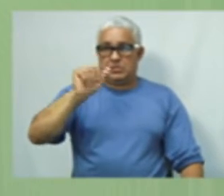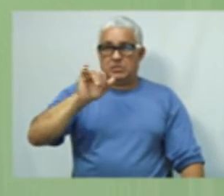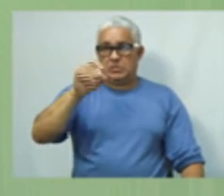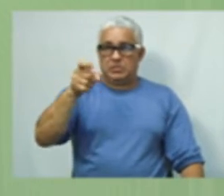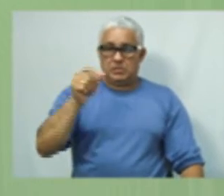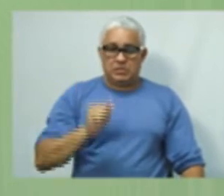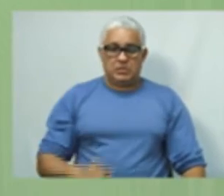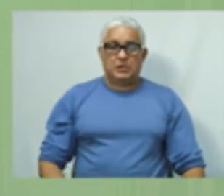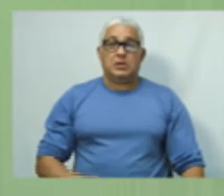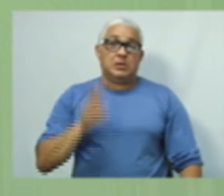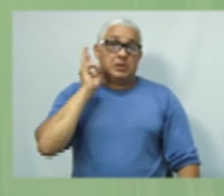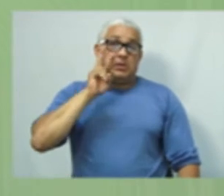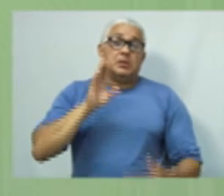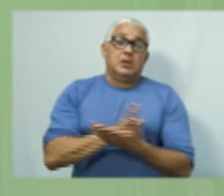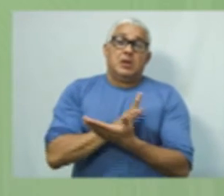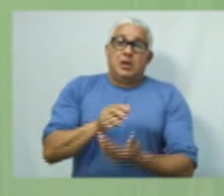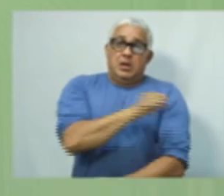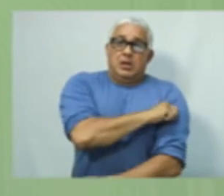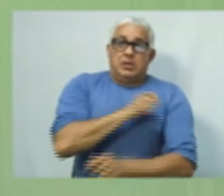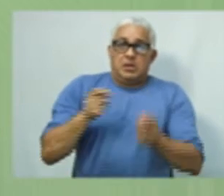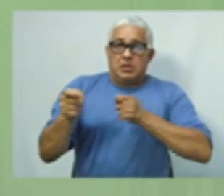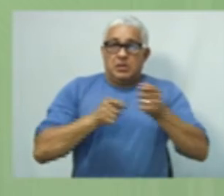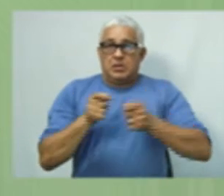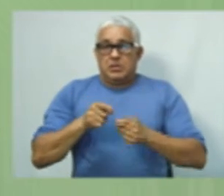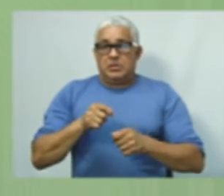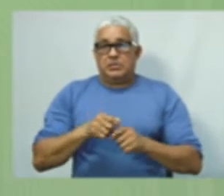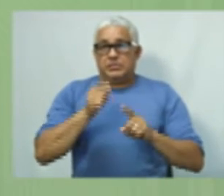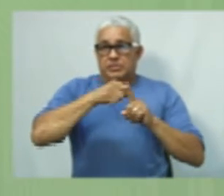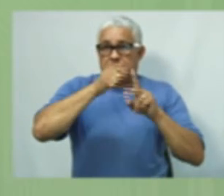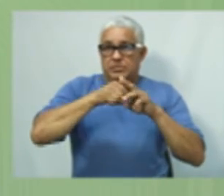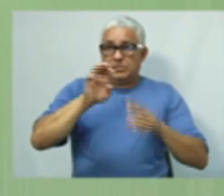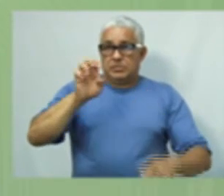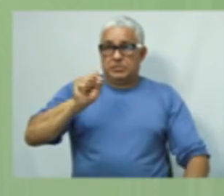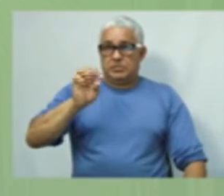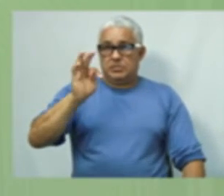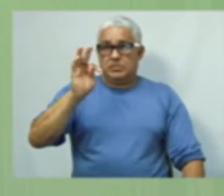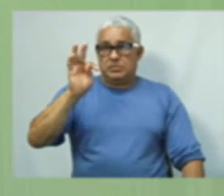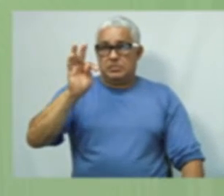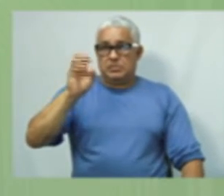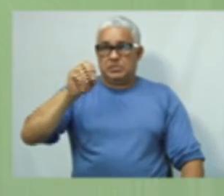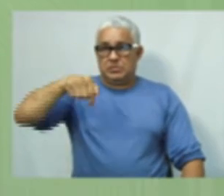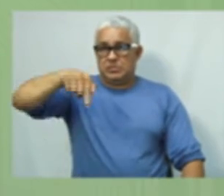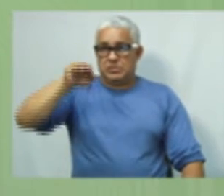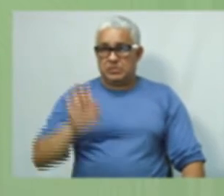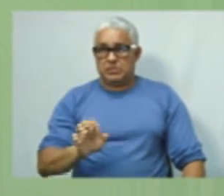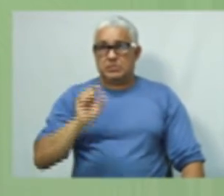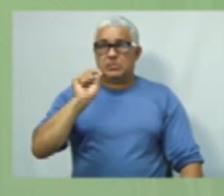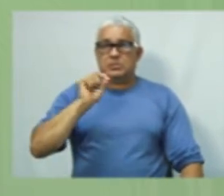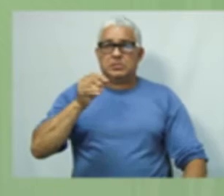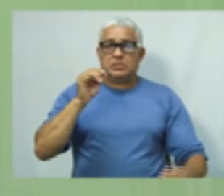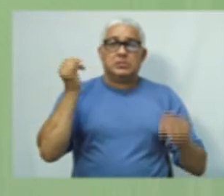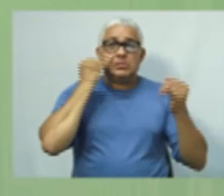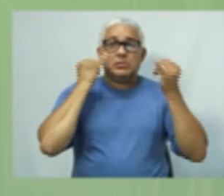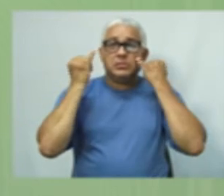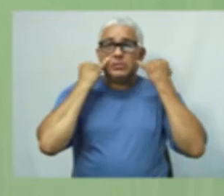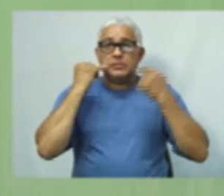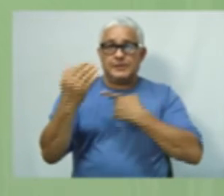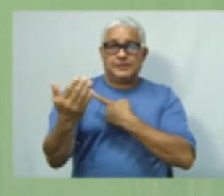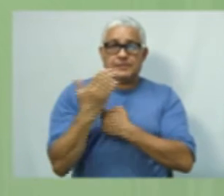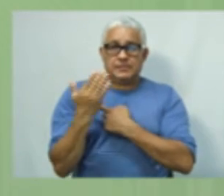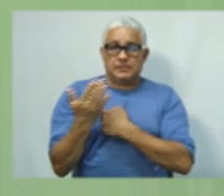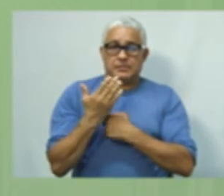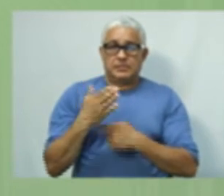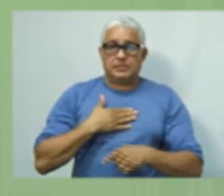relembrar os alunos do controle mensal de estoque, que informações eles, vamos dizer, vão auxiliar o